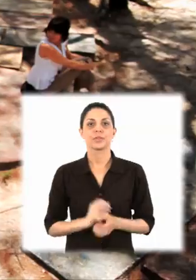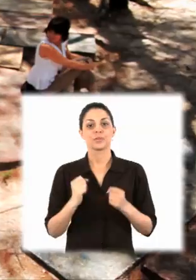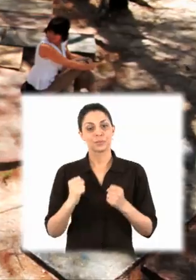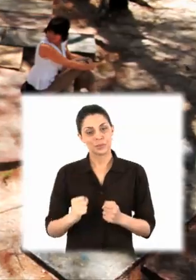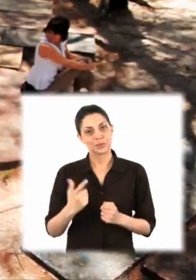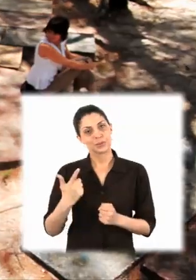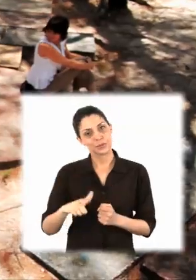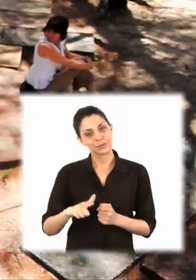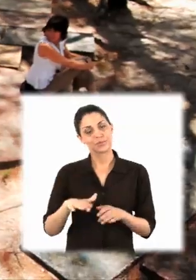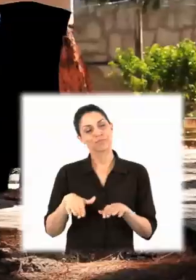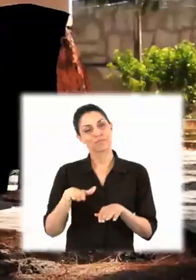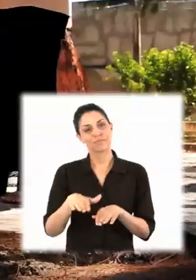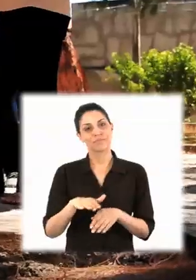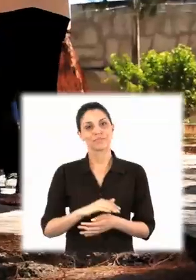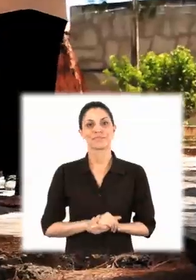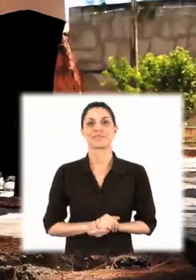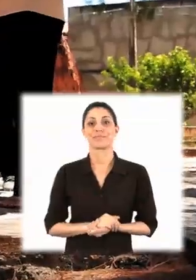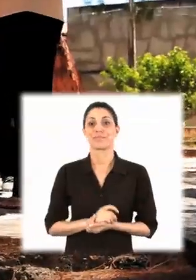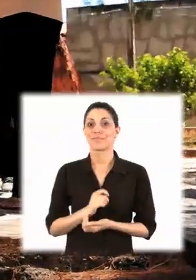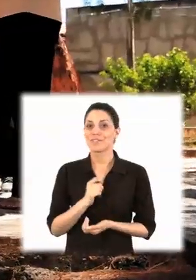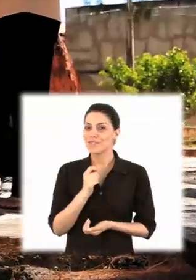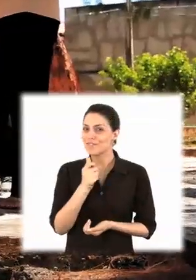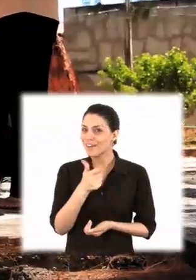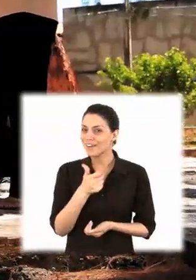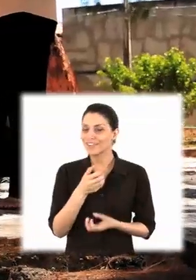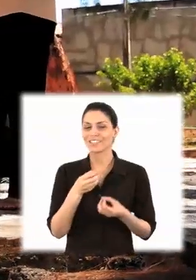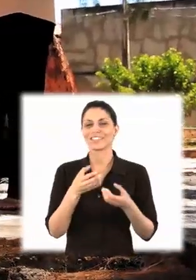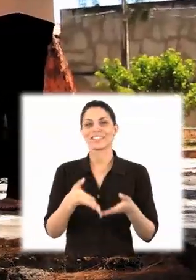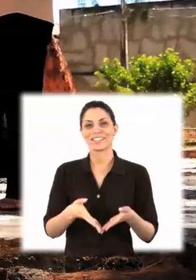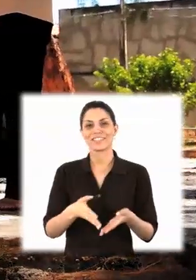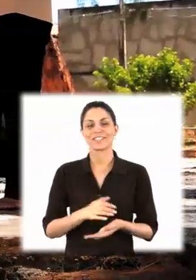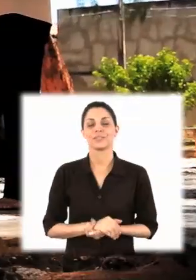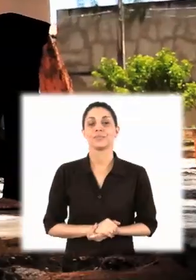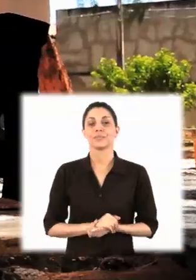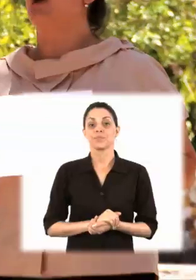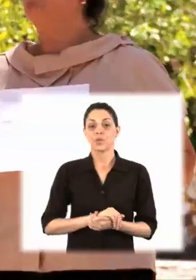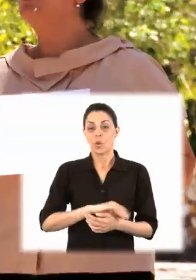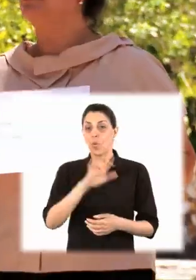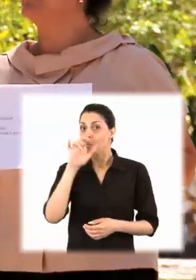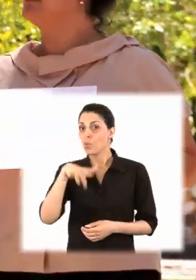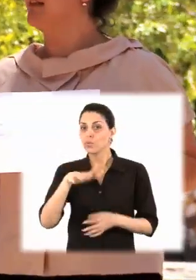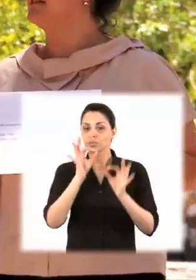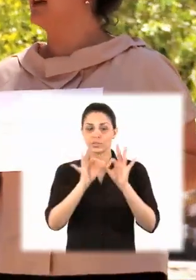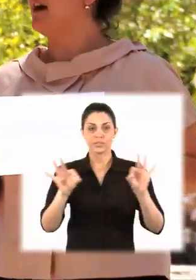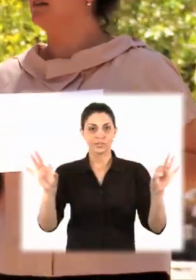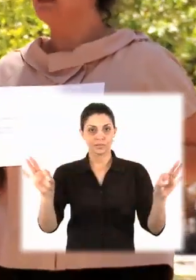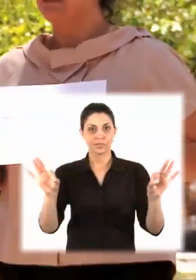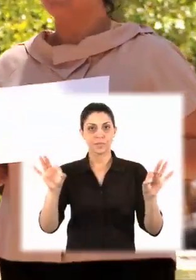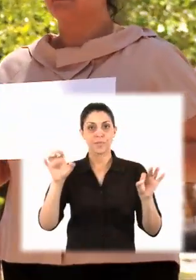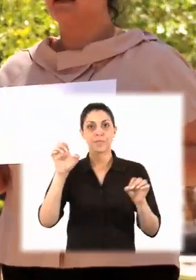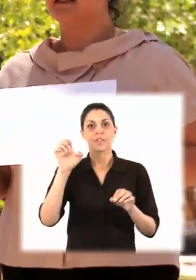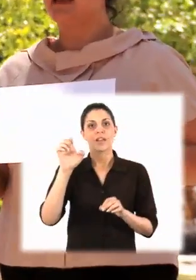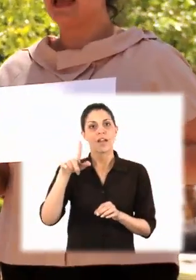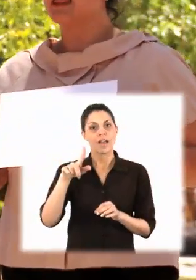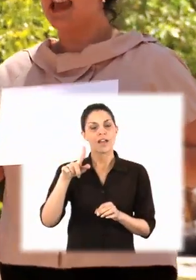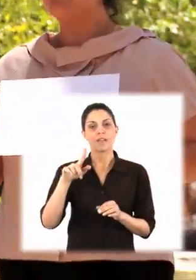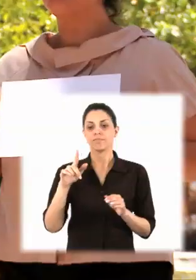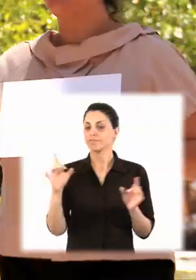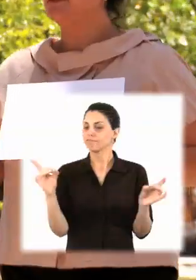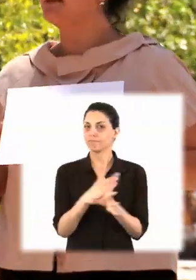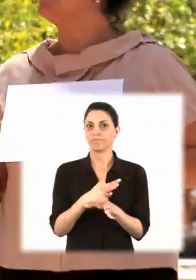Você pode se aproximar mais uma casa. Tá, estou chegando. E a última sentença, Alan, é a sentença